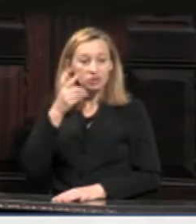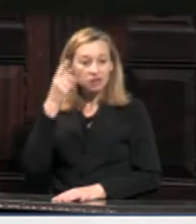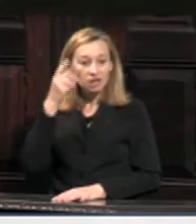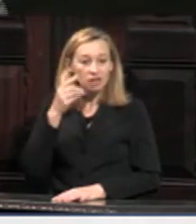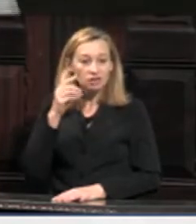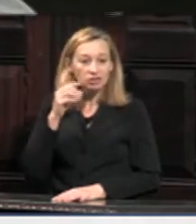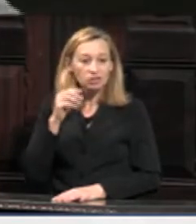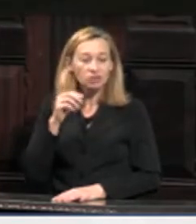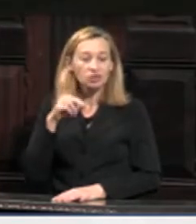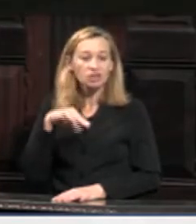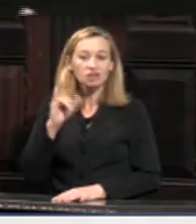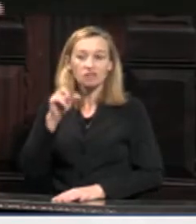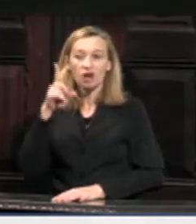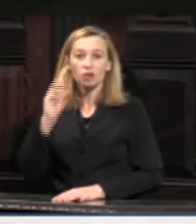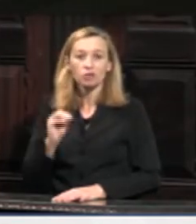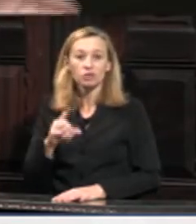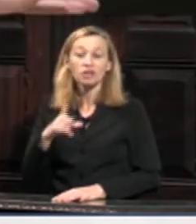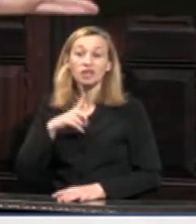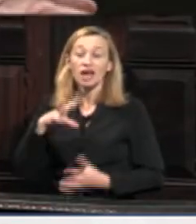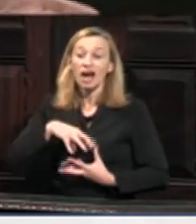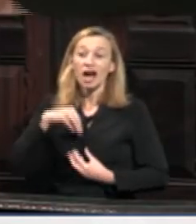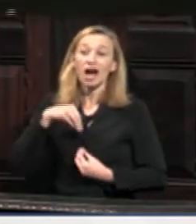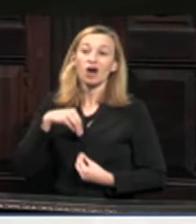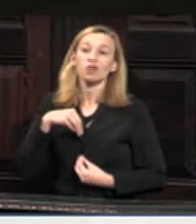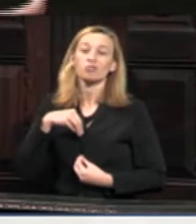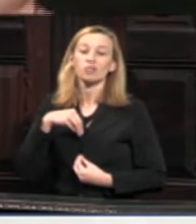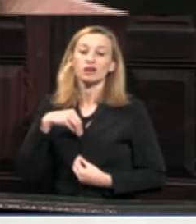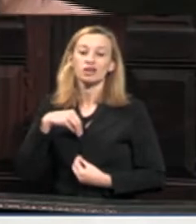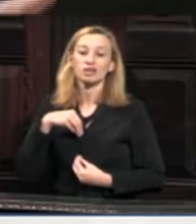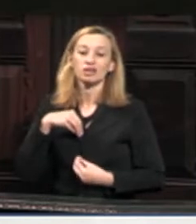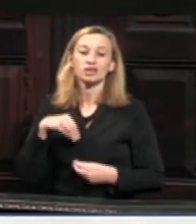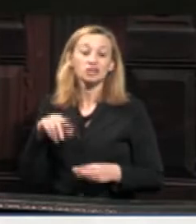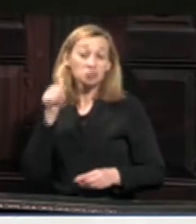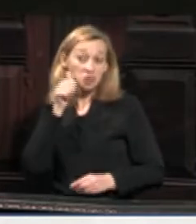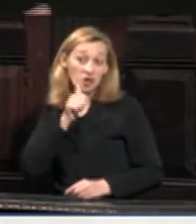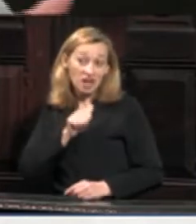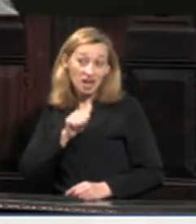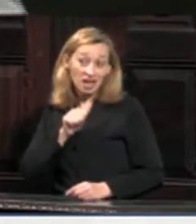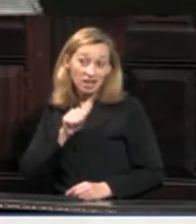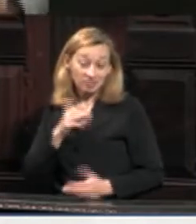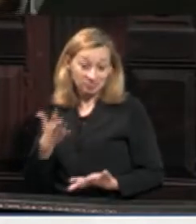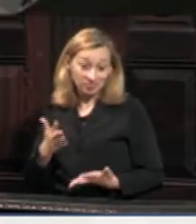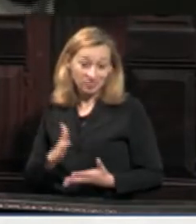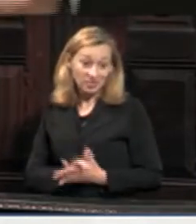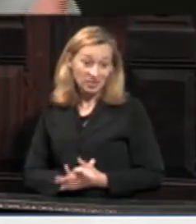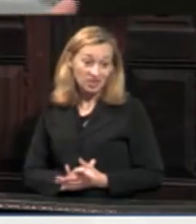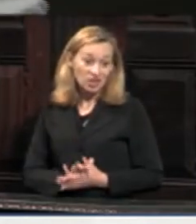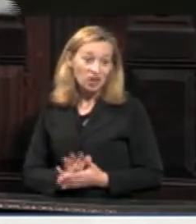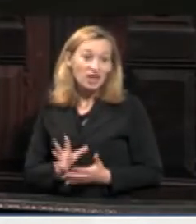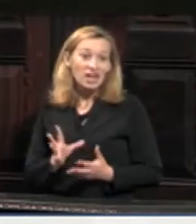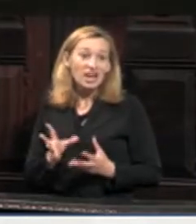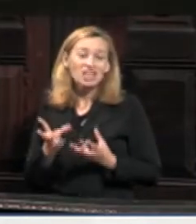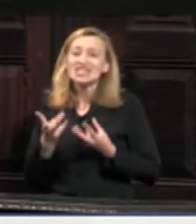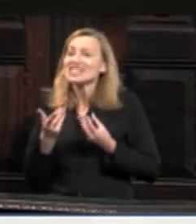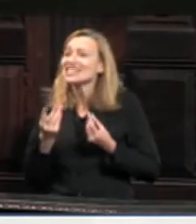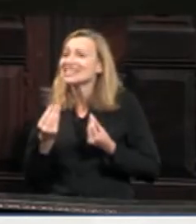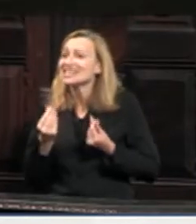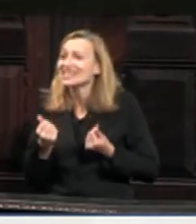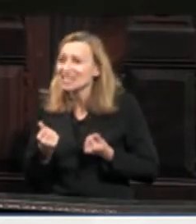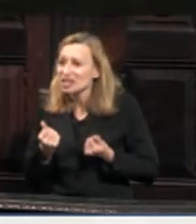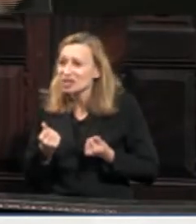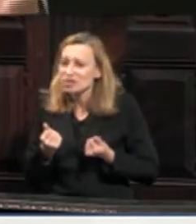num corpo de um homem. E não há nada demais ter alma feminina, alma sensível, que quer